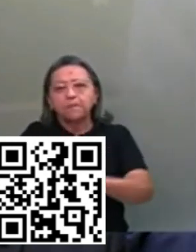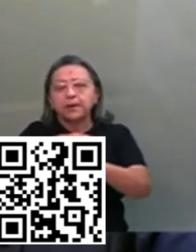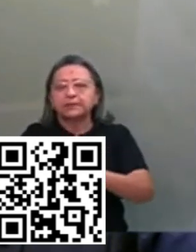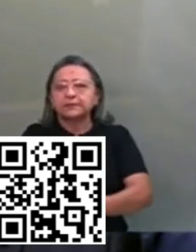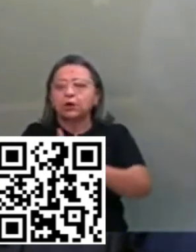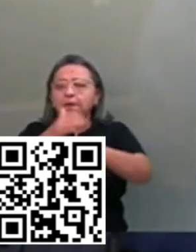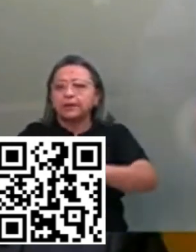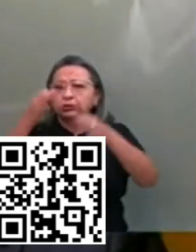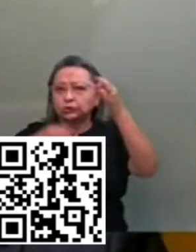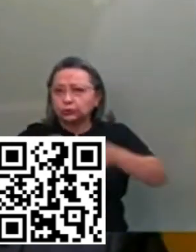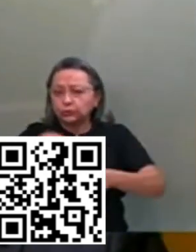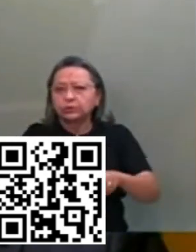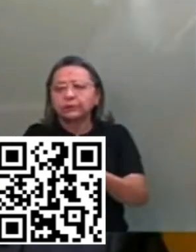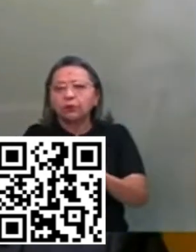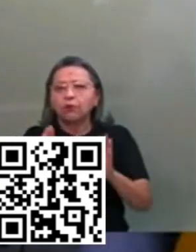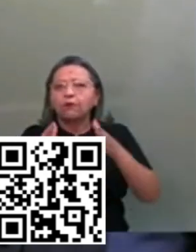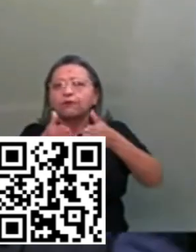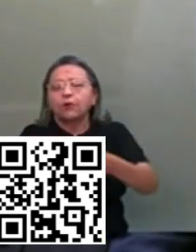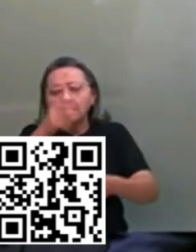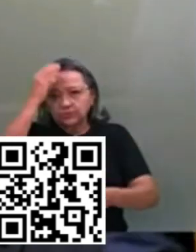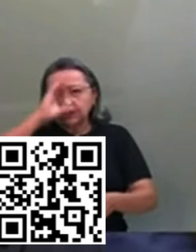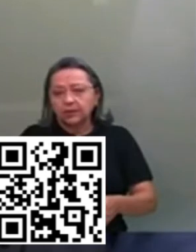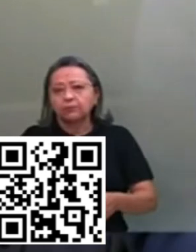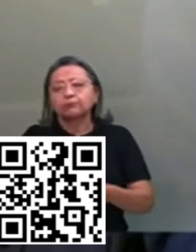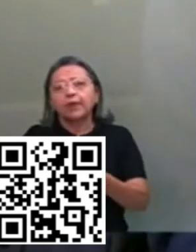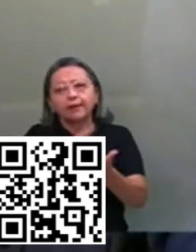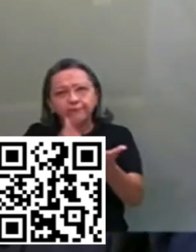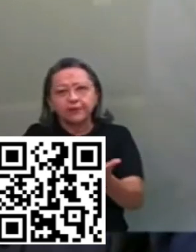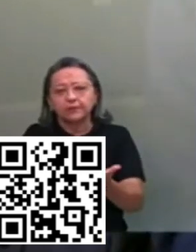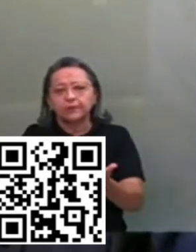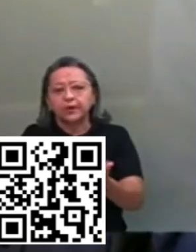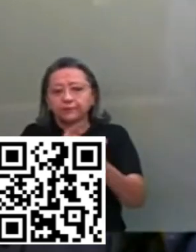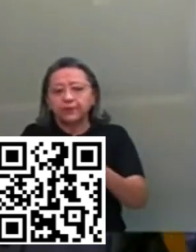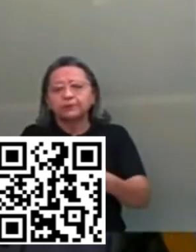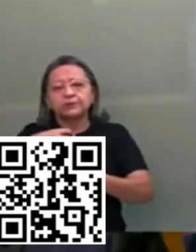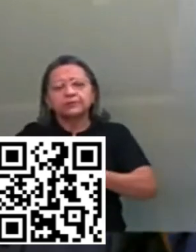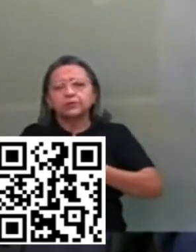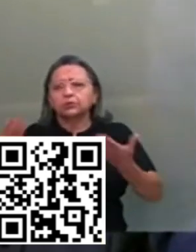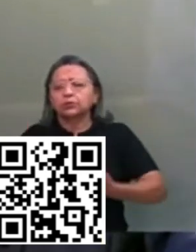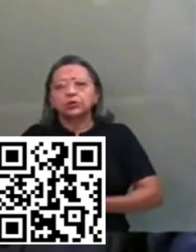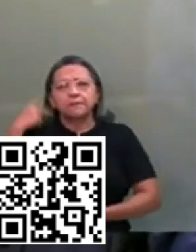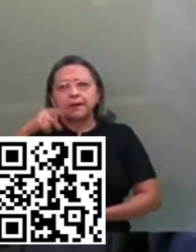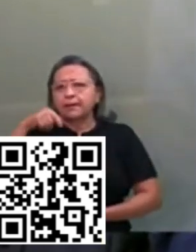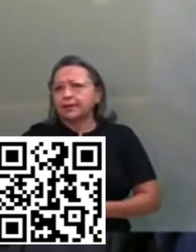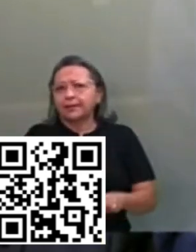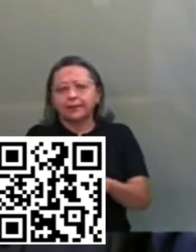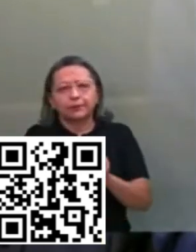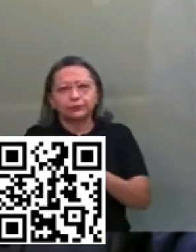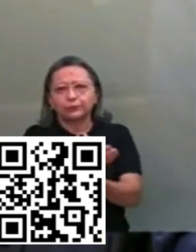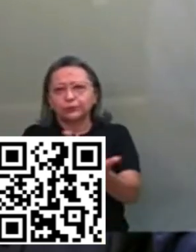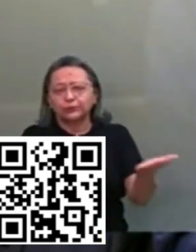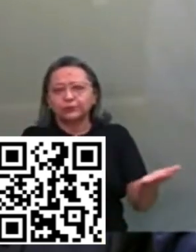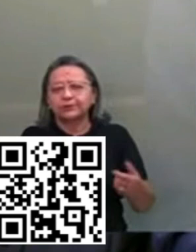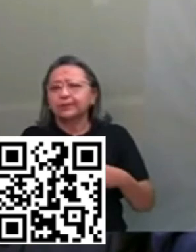justo, próspero e voltado ao cidadão. E reafirmo, meus senhores, me sinto hoje parlamentar aqui também,